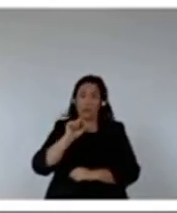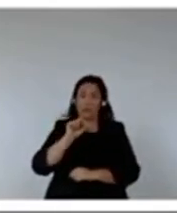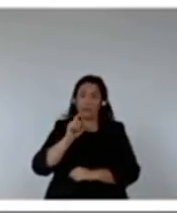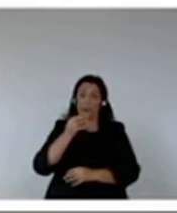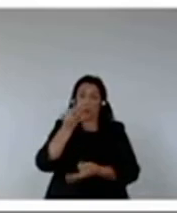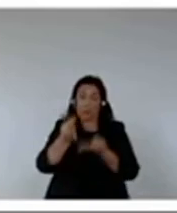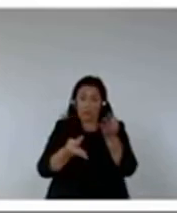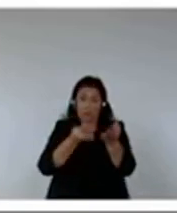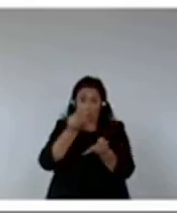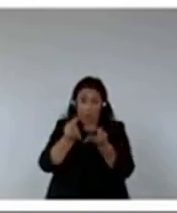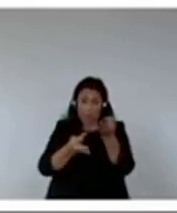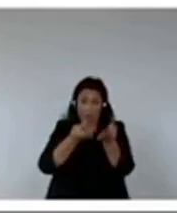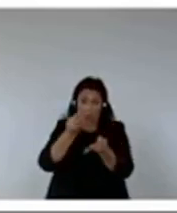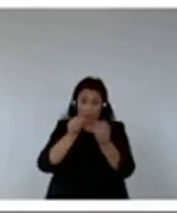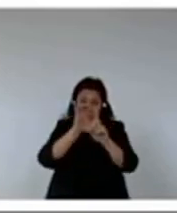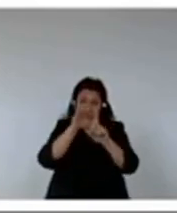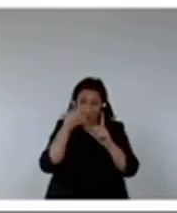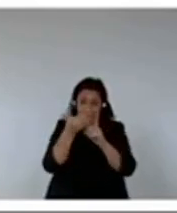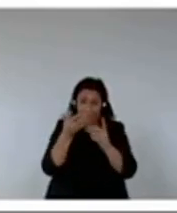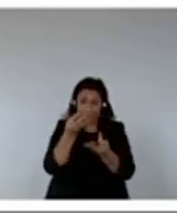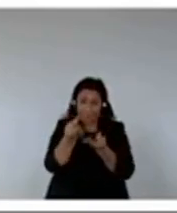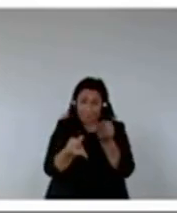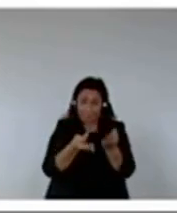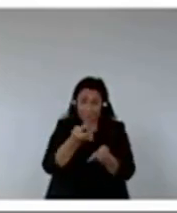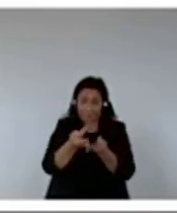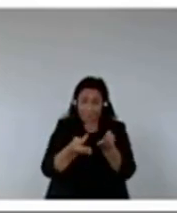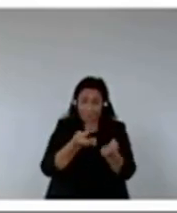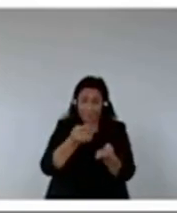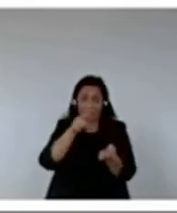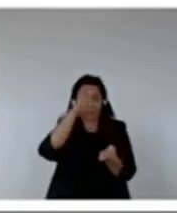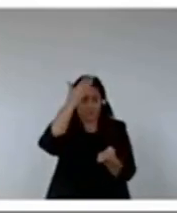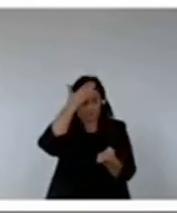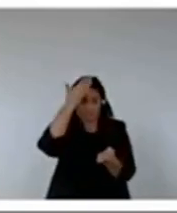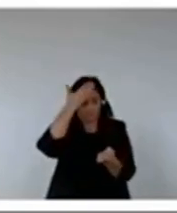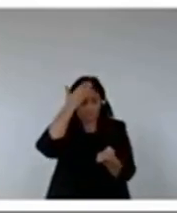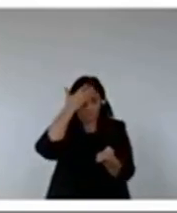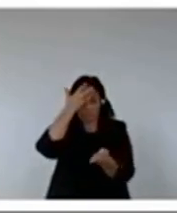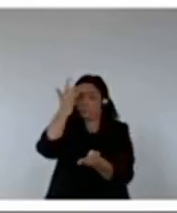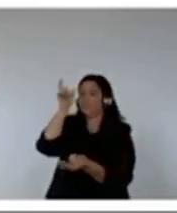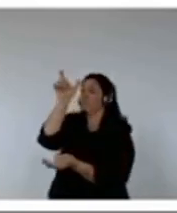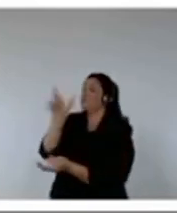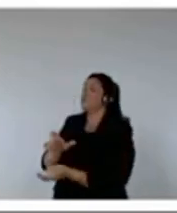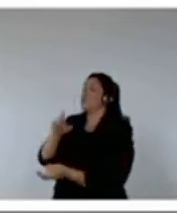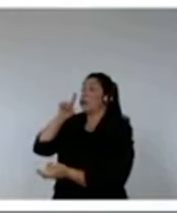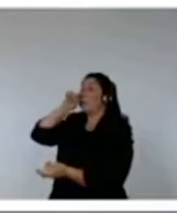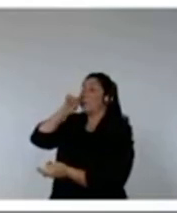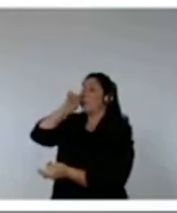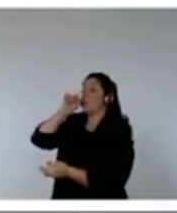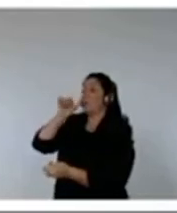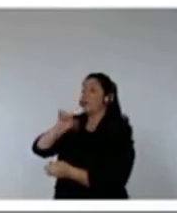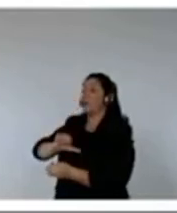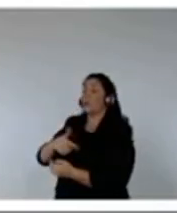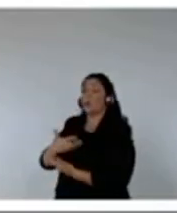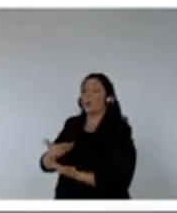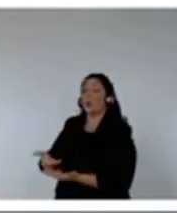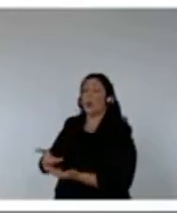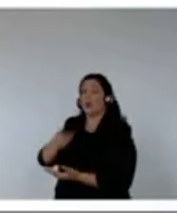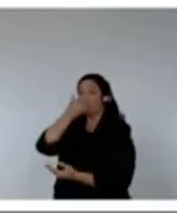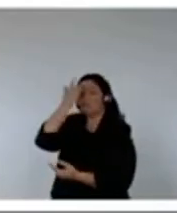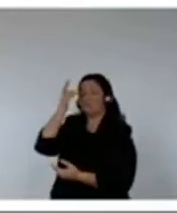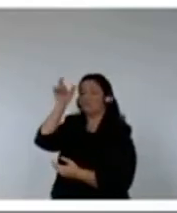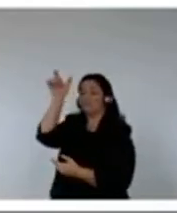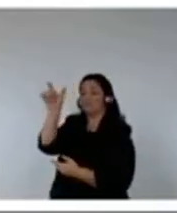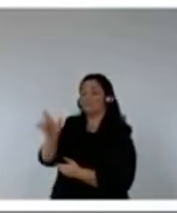terapêutica. Nós já sabemos de antemão quem é o indivíduo que tem mais risco. Nós sabemos de antemão o indivíduo que tem